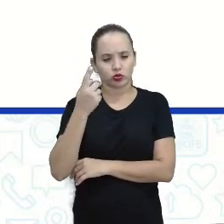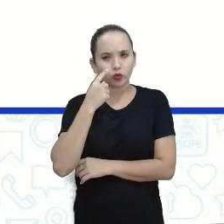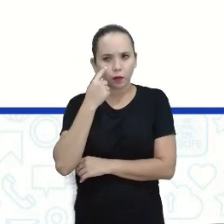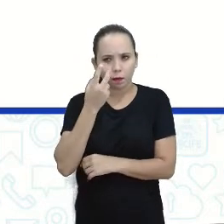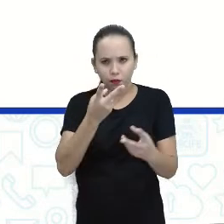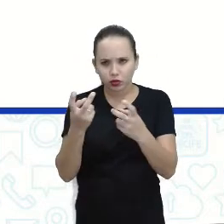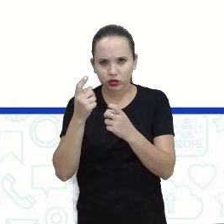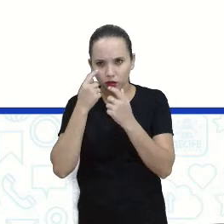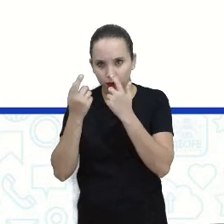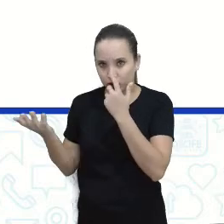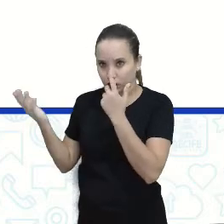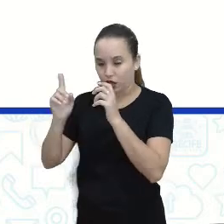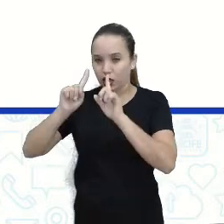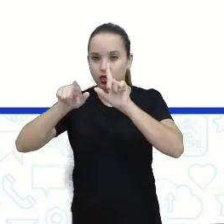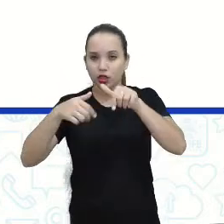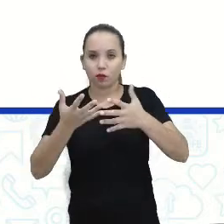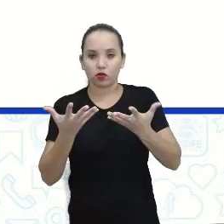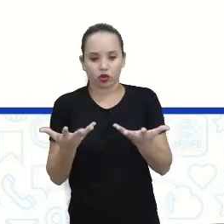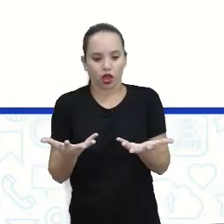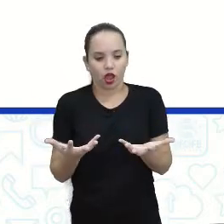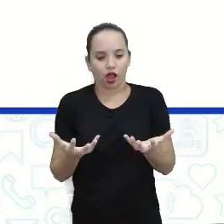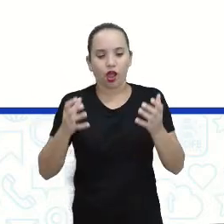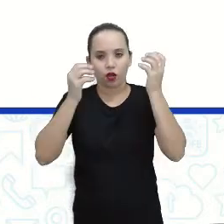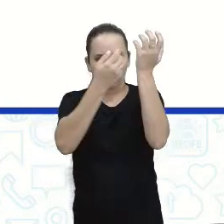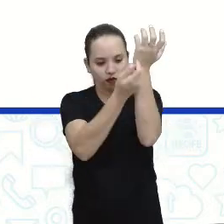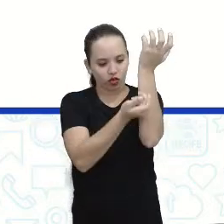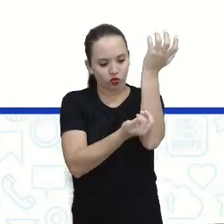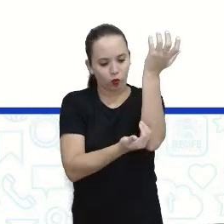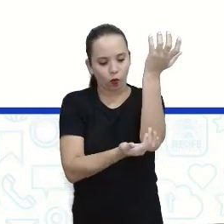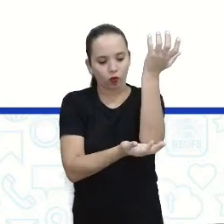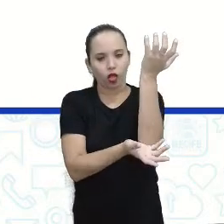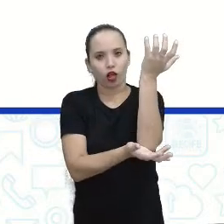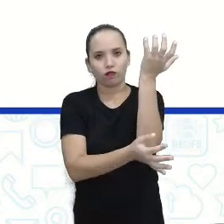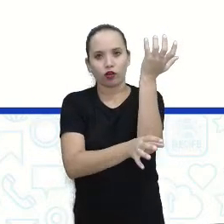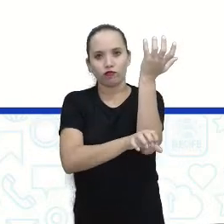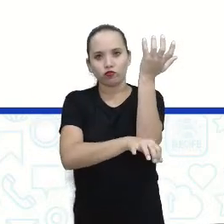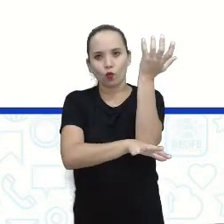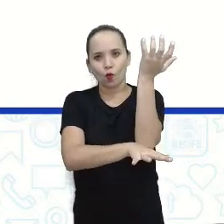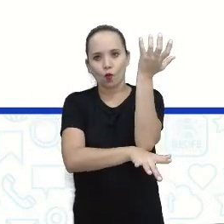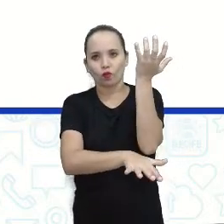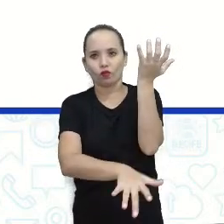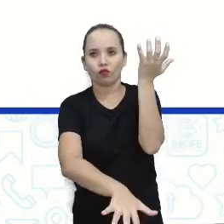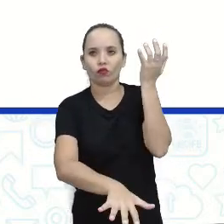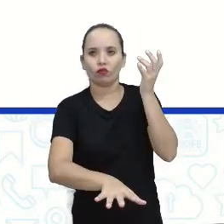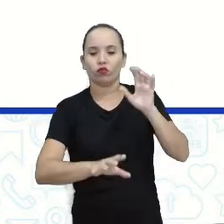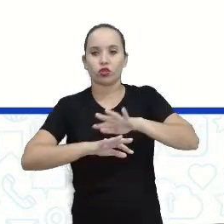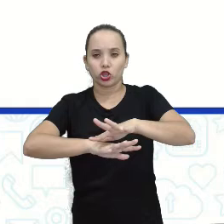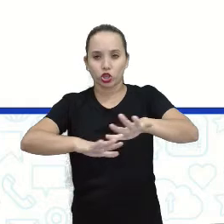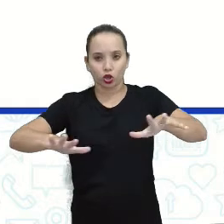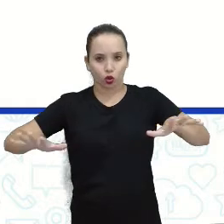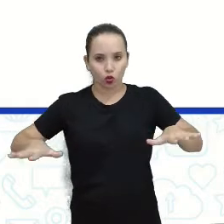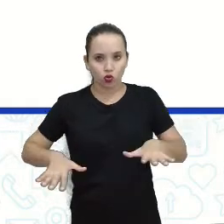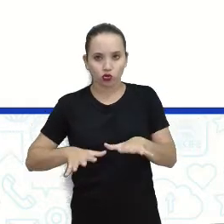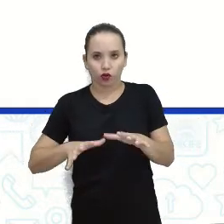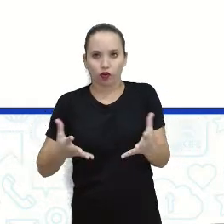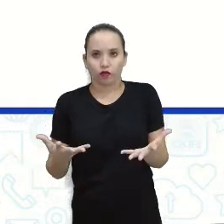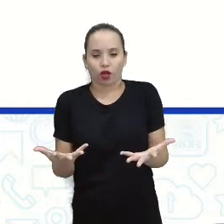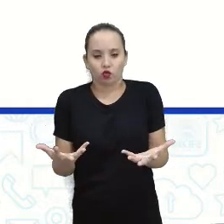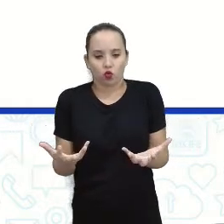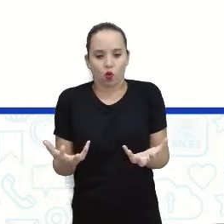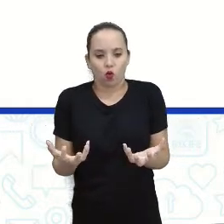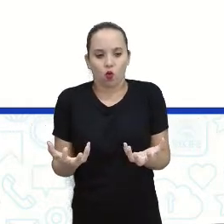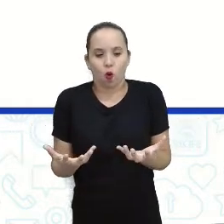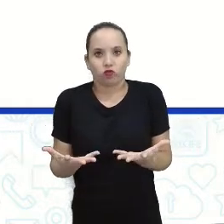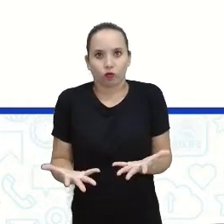ver. Aí agora, gente, o que acontece? Esse solo começa a ficar encharcado, tá? E aí essas